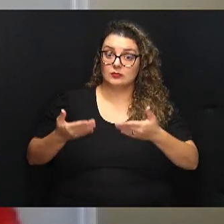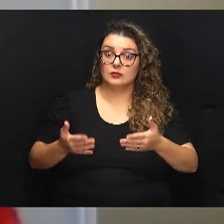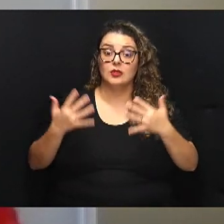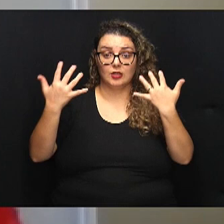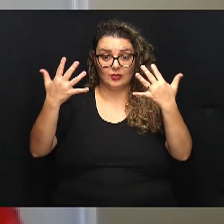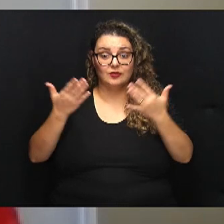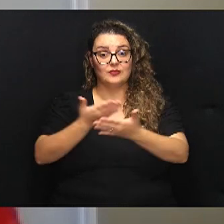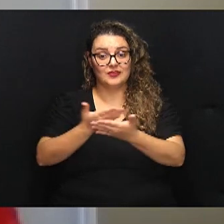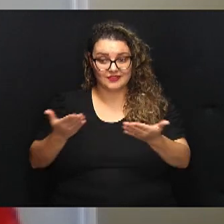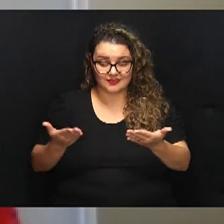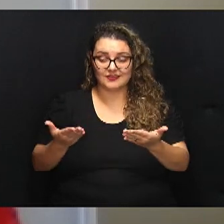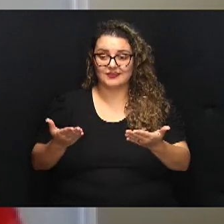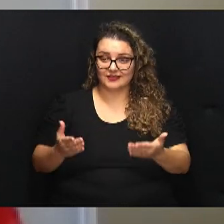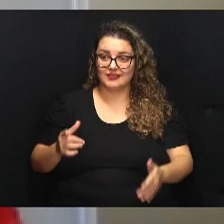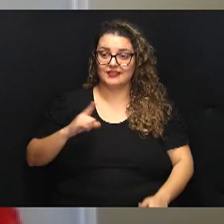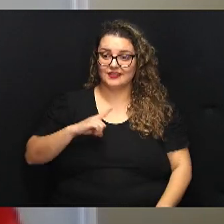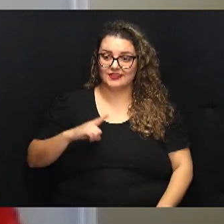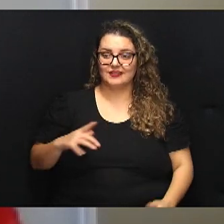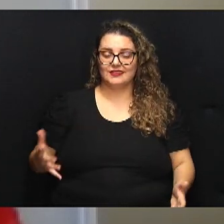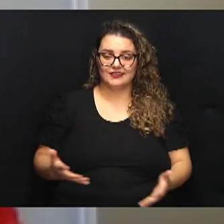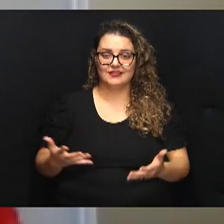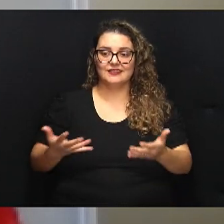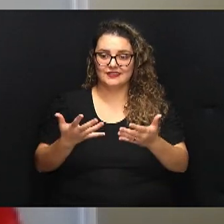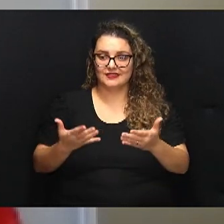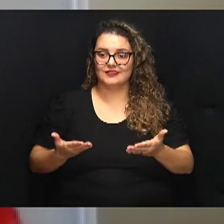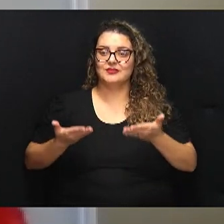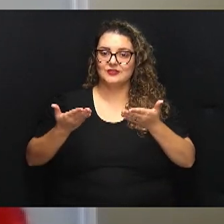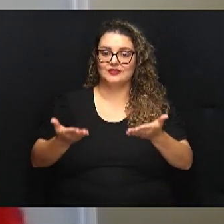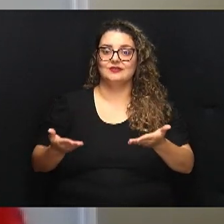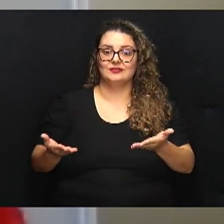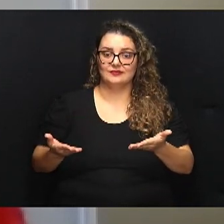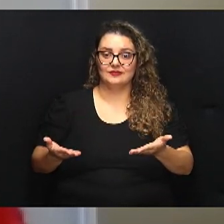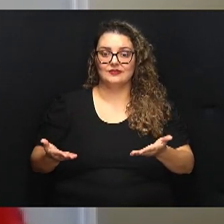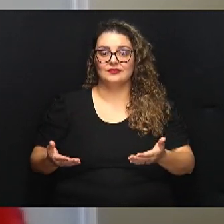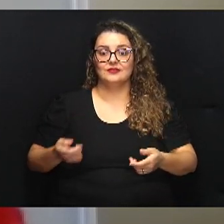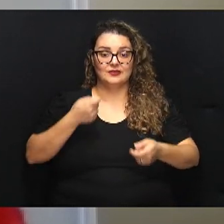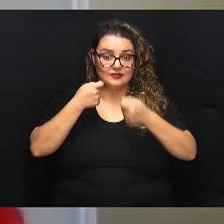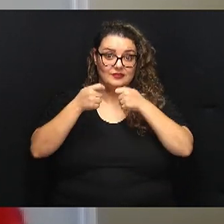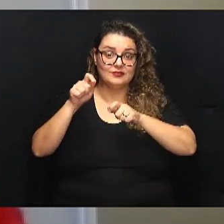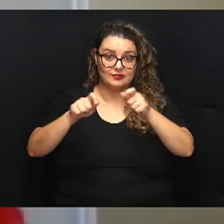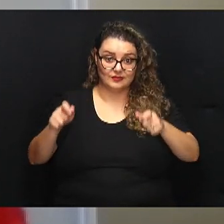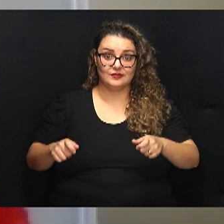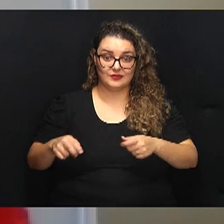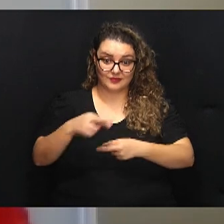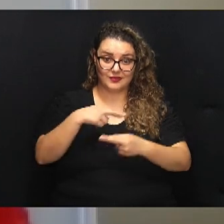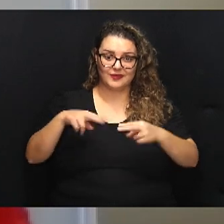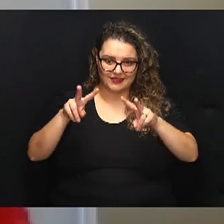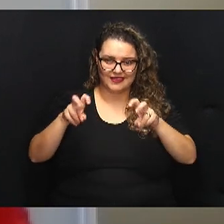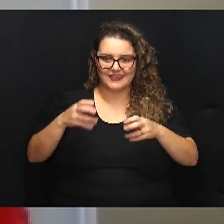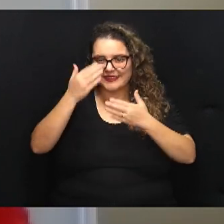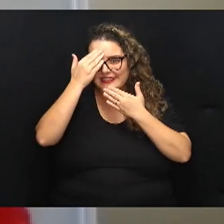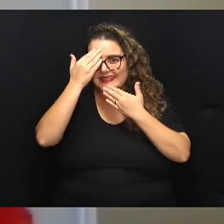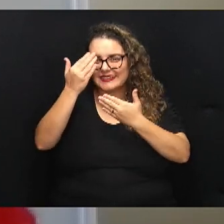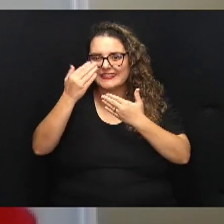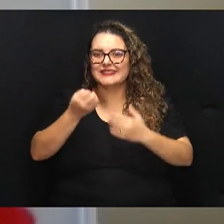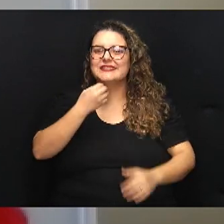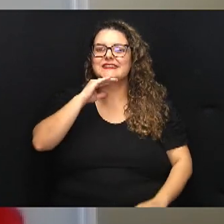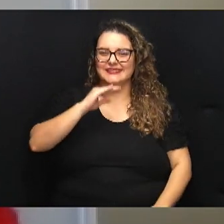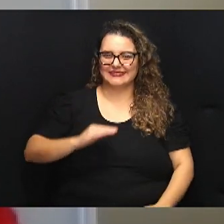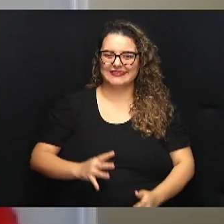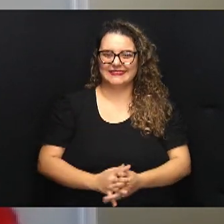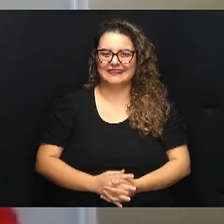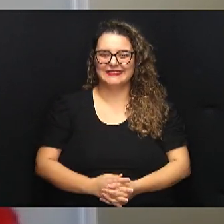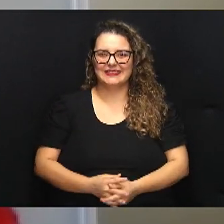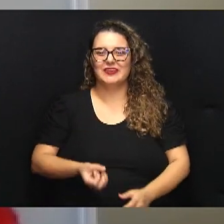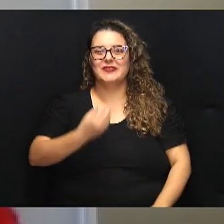parabenizo vocês por terem essa iniciativa de trazer à tona e entrevistar pessoas a respeito desse assunto. Obrigada, boa tarde.